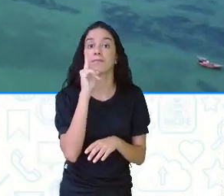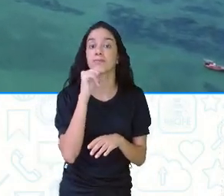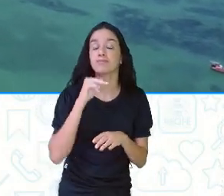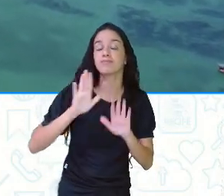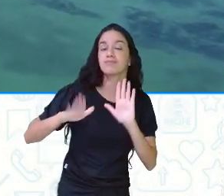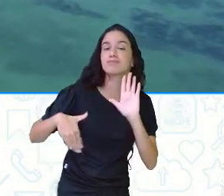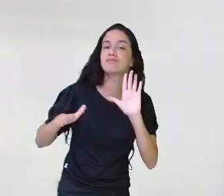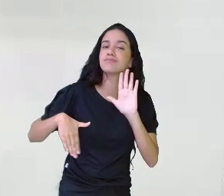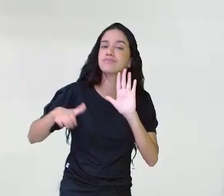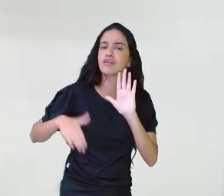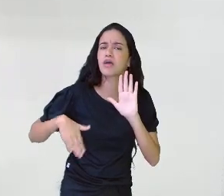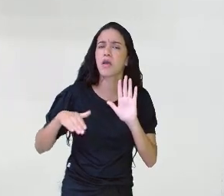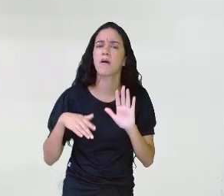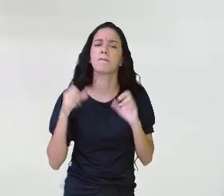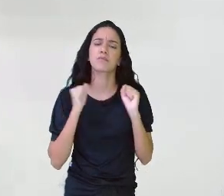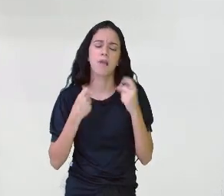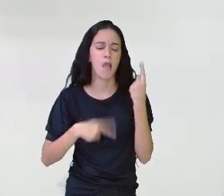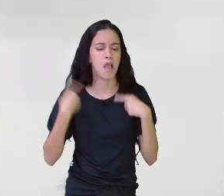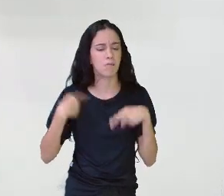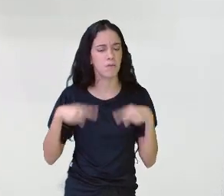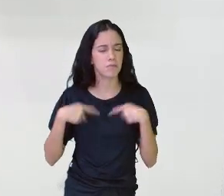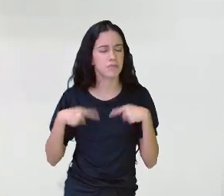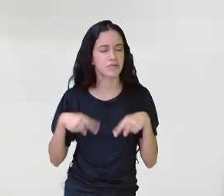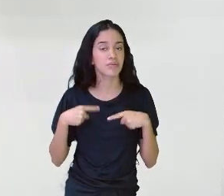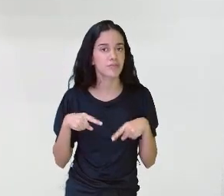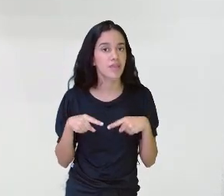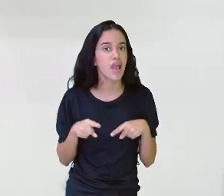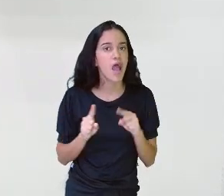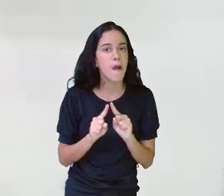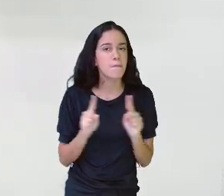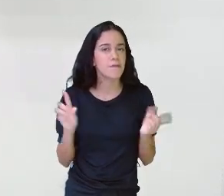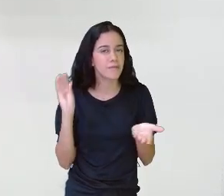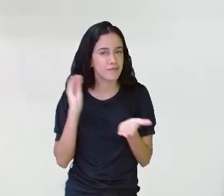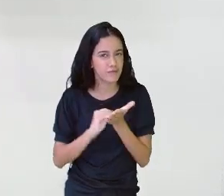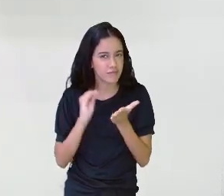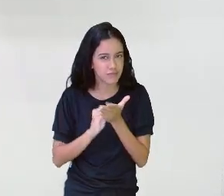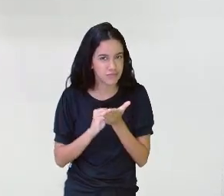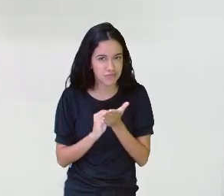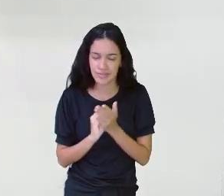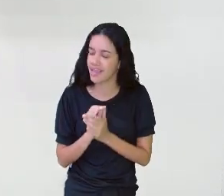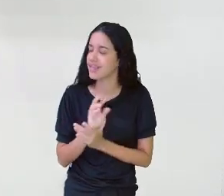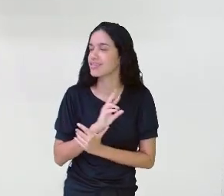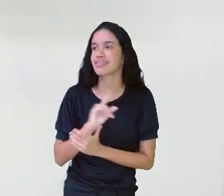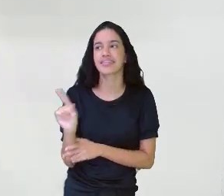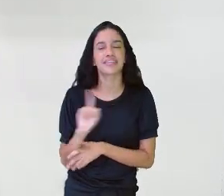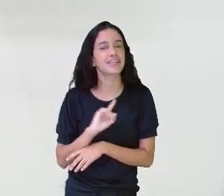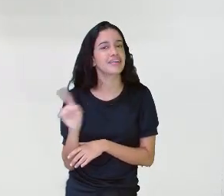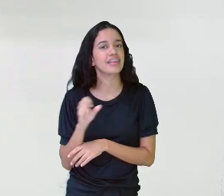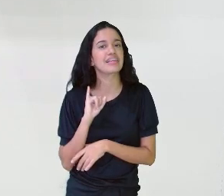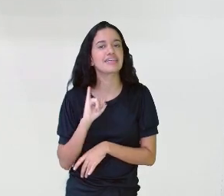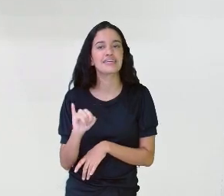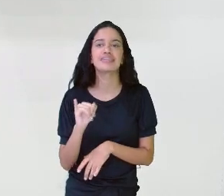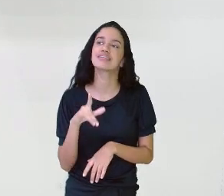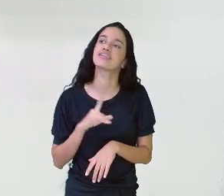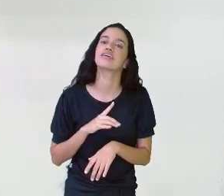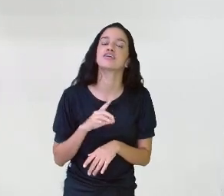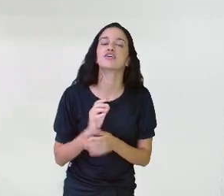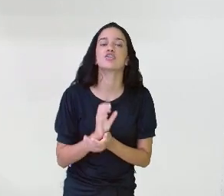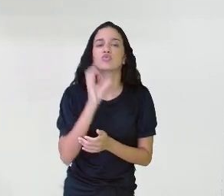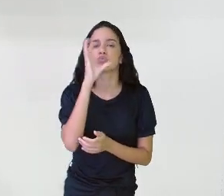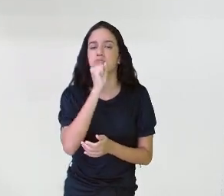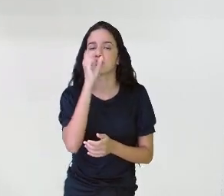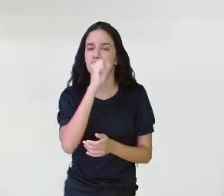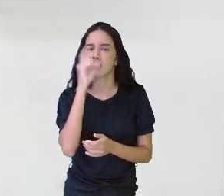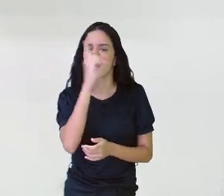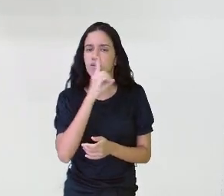pode reclamar de qualquer coisa, mas por falta de praia, não é. Se a gente quiser ir todo final de semana para uma